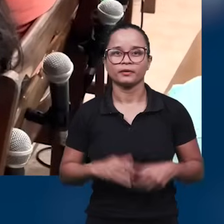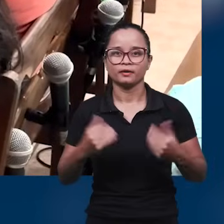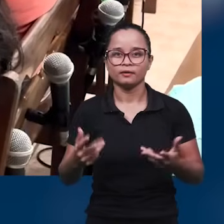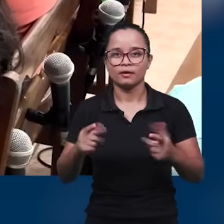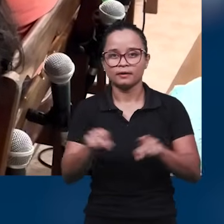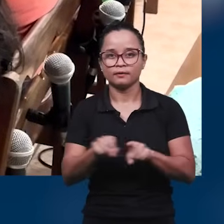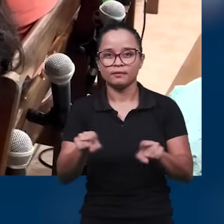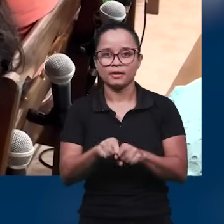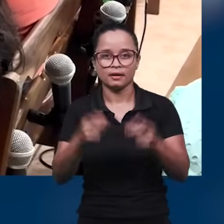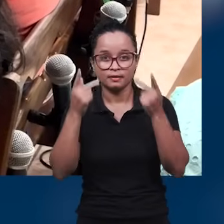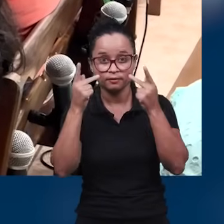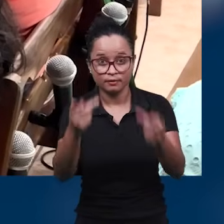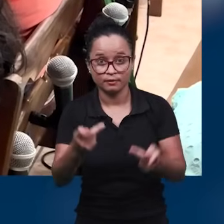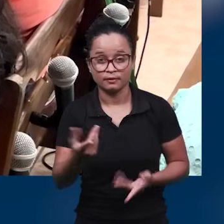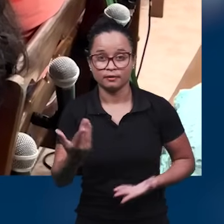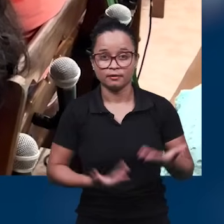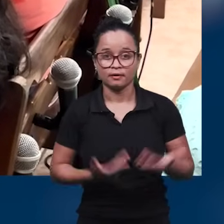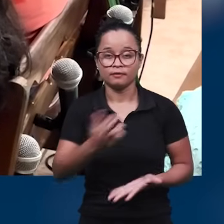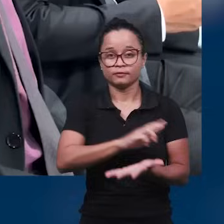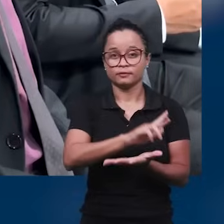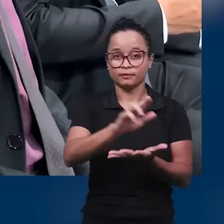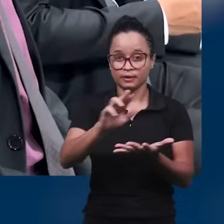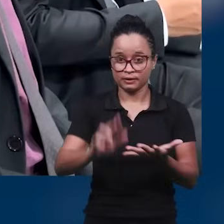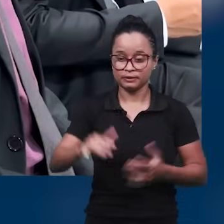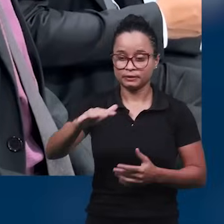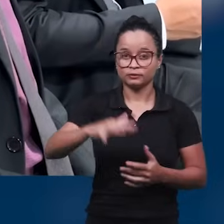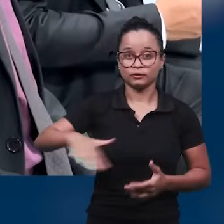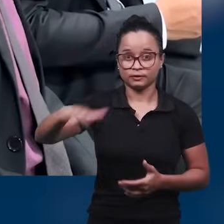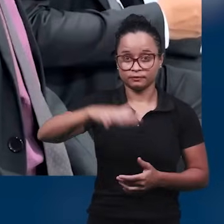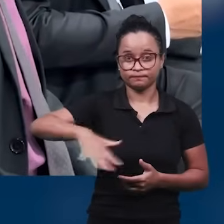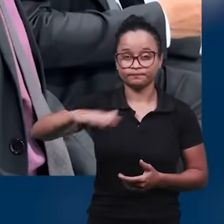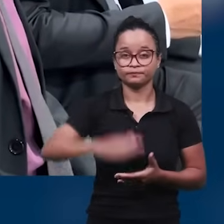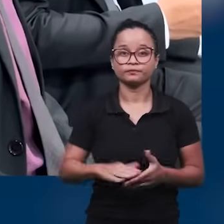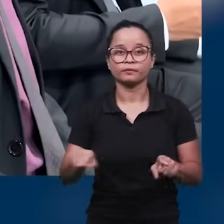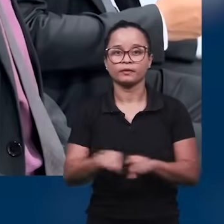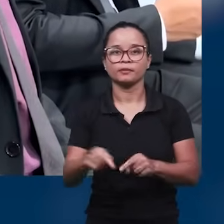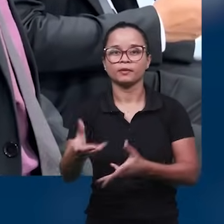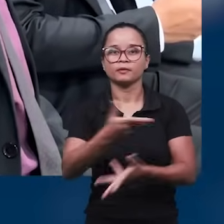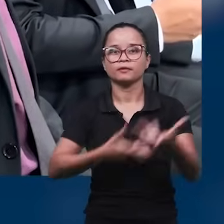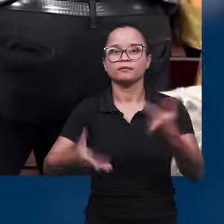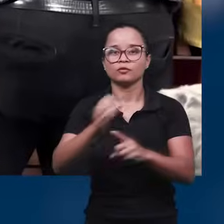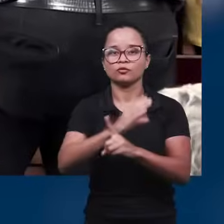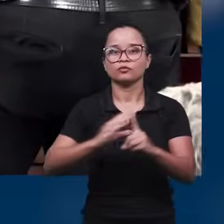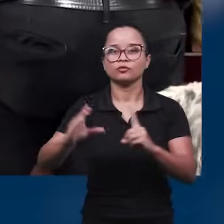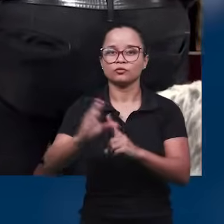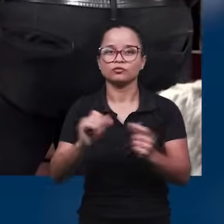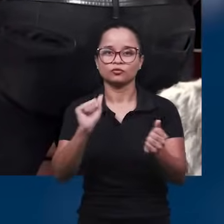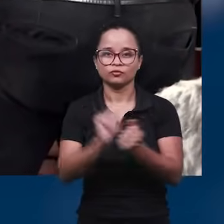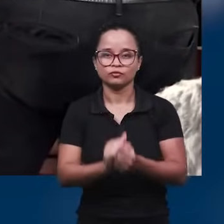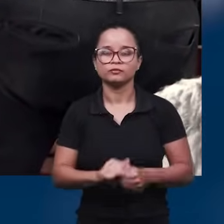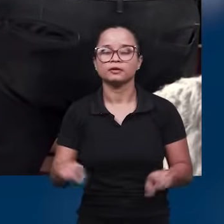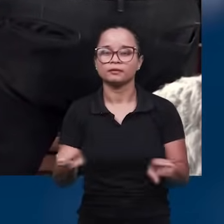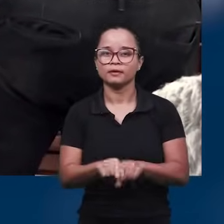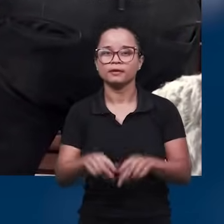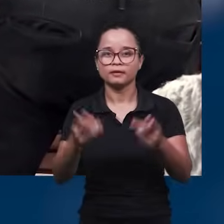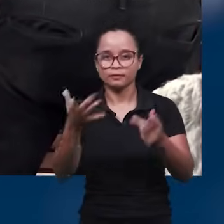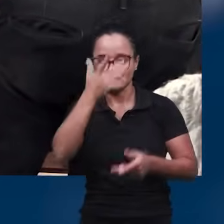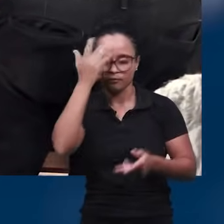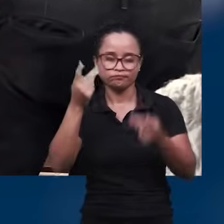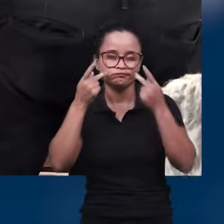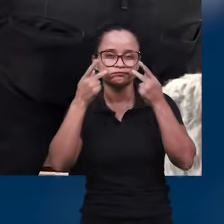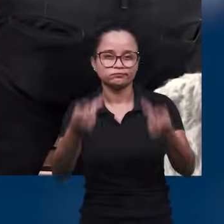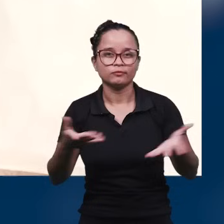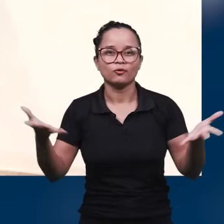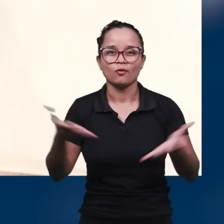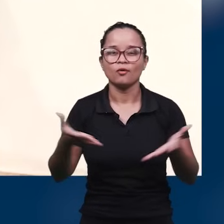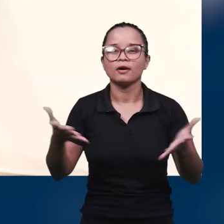do culto, receberam uma bênção. Os visitantes que vieram aqui também receberam uma grande bênção, relatos de visitantes sobre a experiência